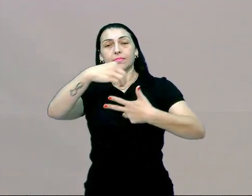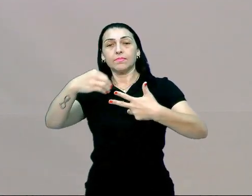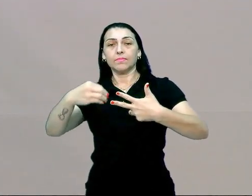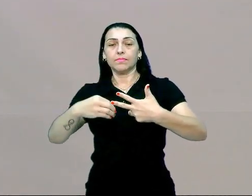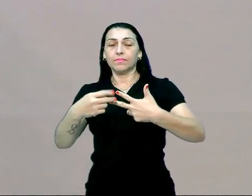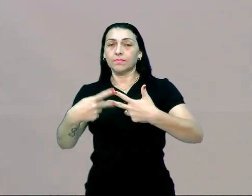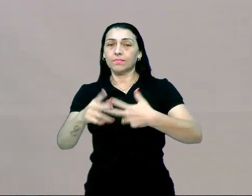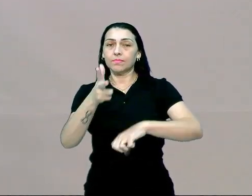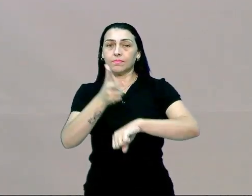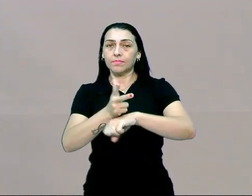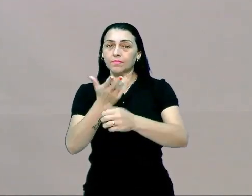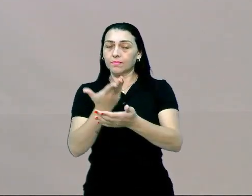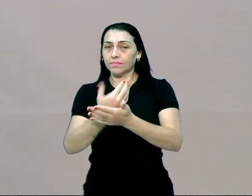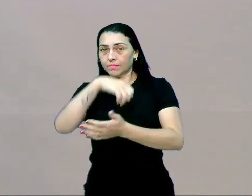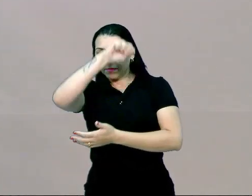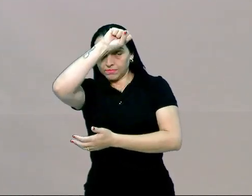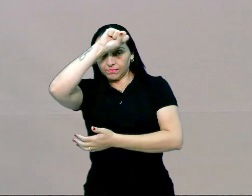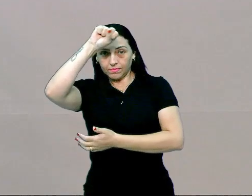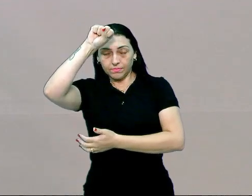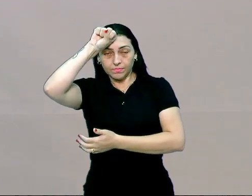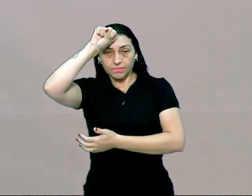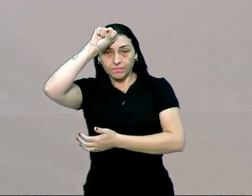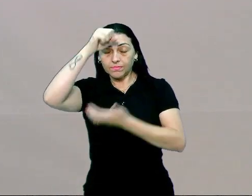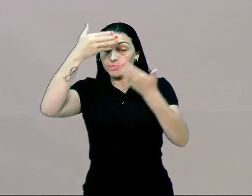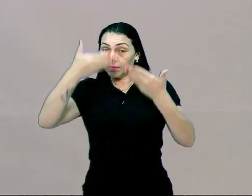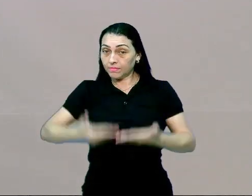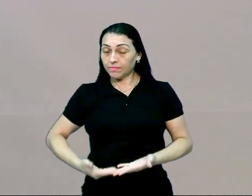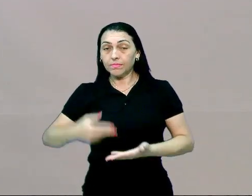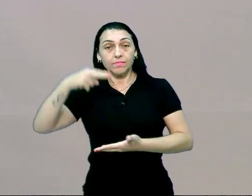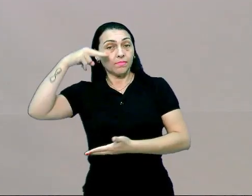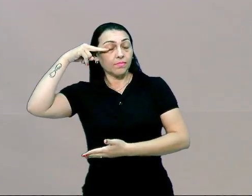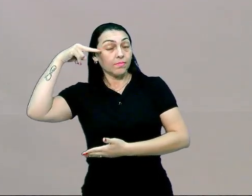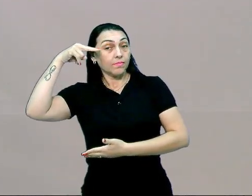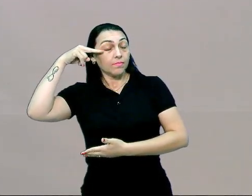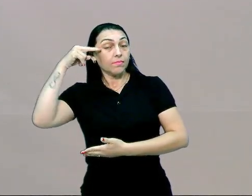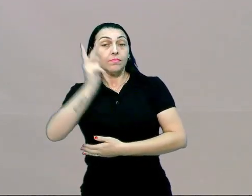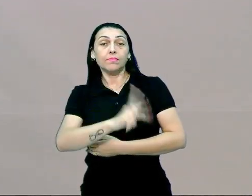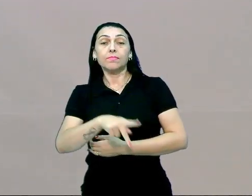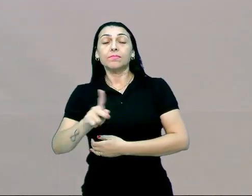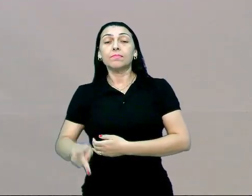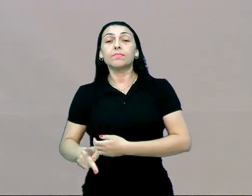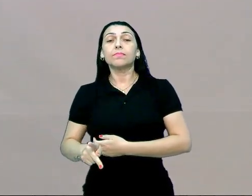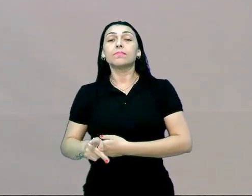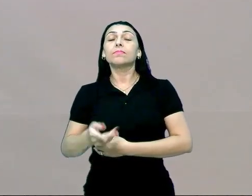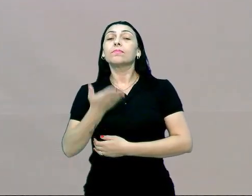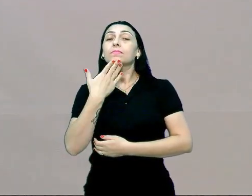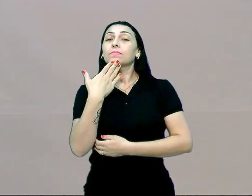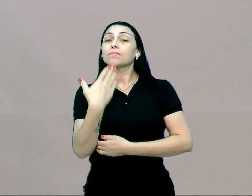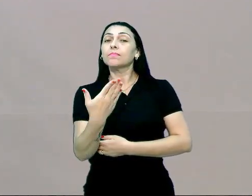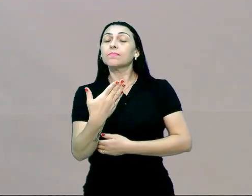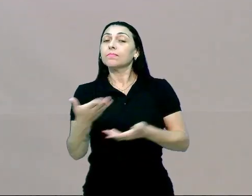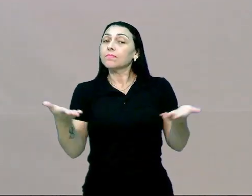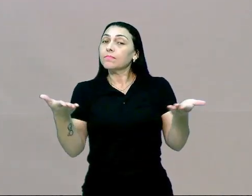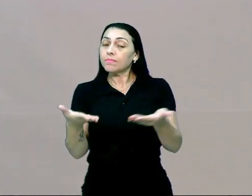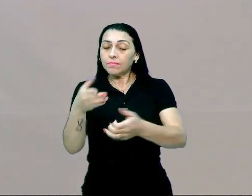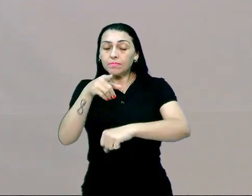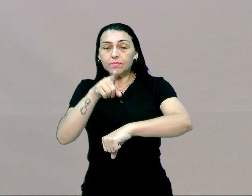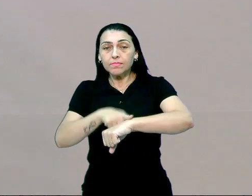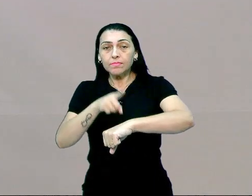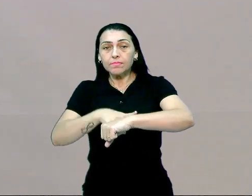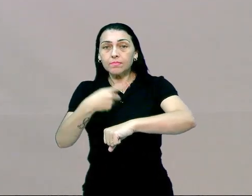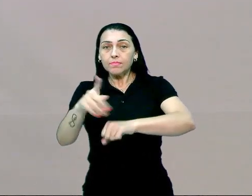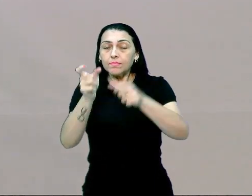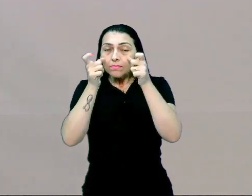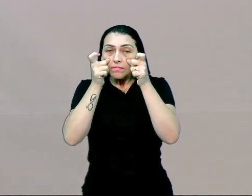a sua videoaula de Sociologia. Eu sou o professor Ney Araújo e eu peço a partir deste momento a